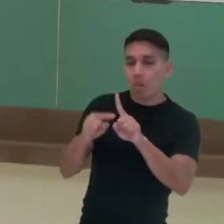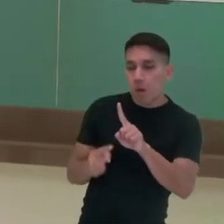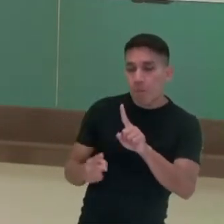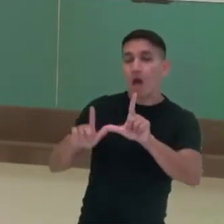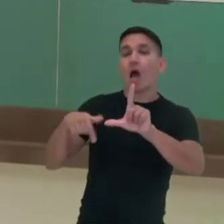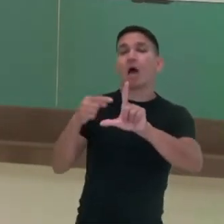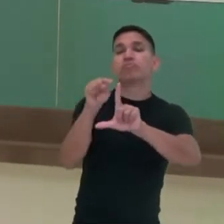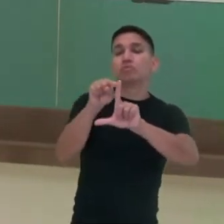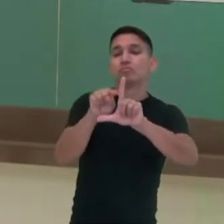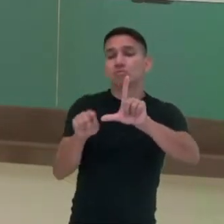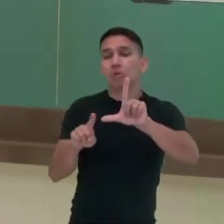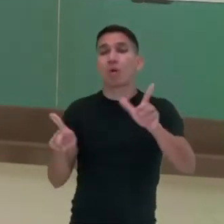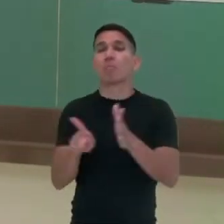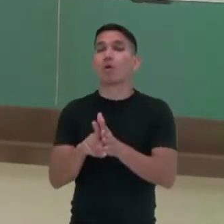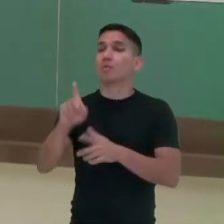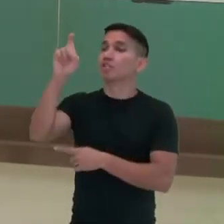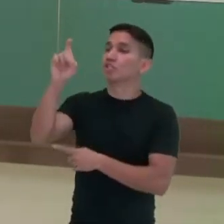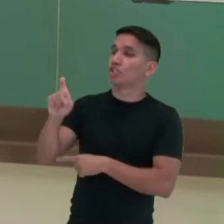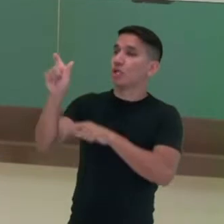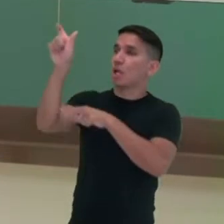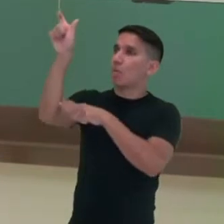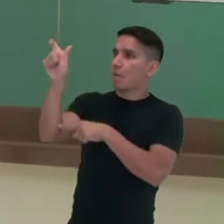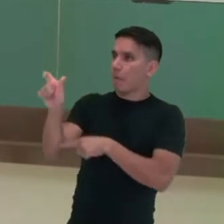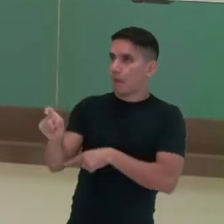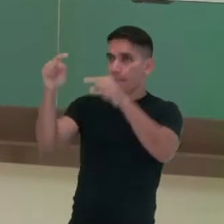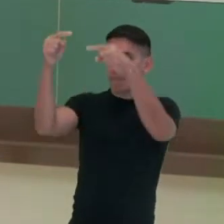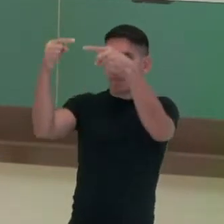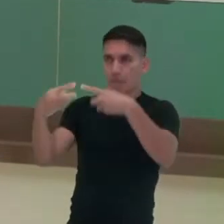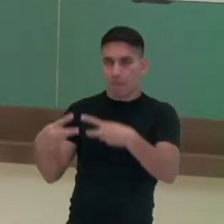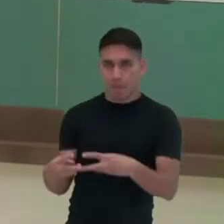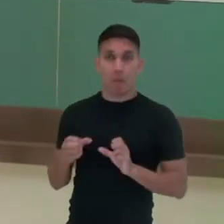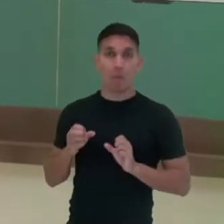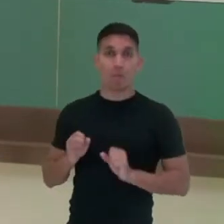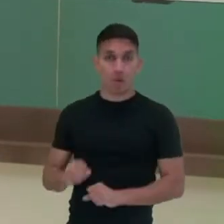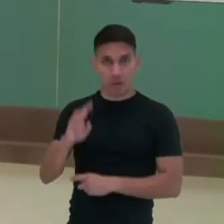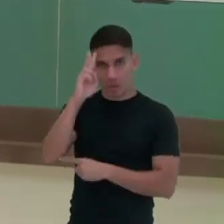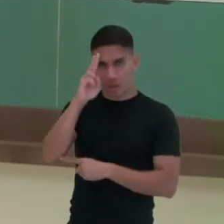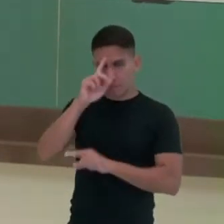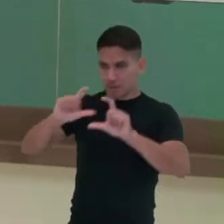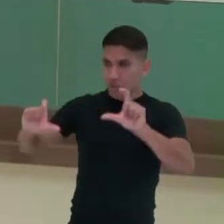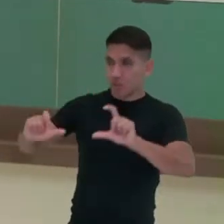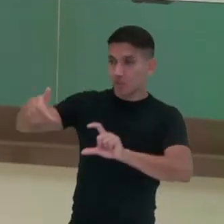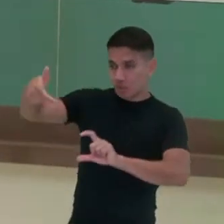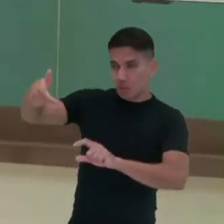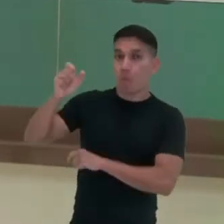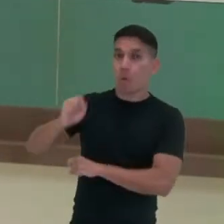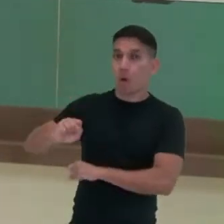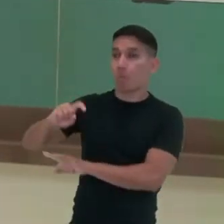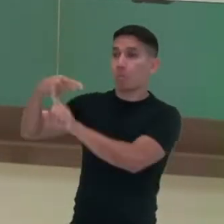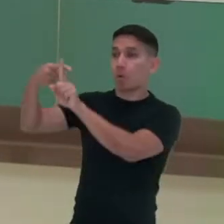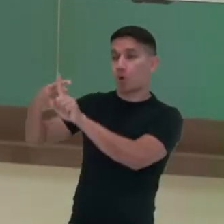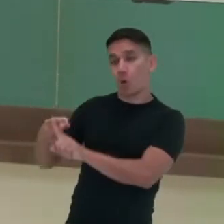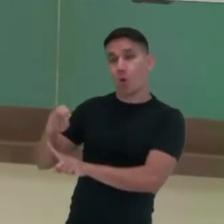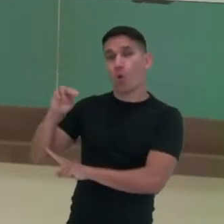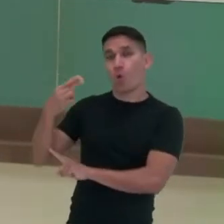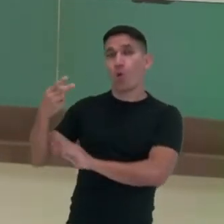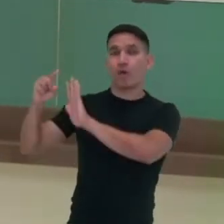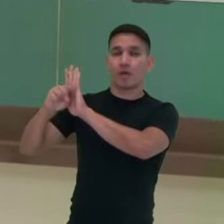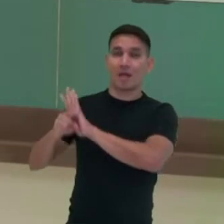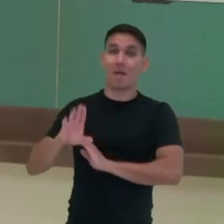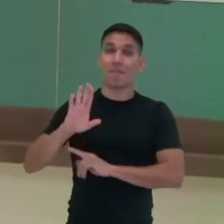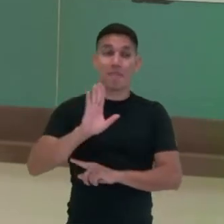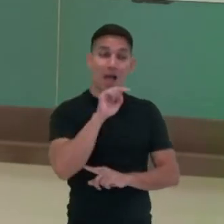Jogar alguns valores para x, lembrando que aqui na exponencial pode ser positivo e negativo, mas na logarítmica tem que ser apenas